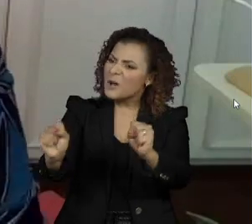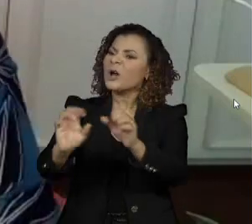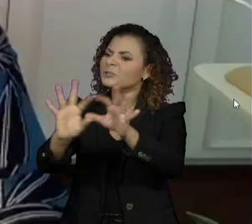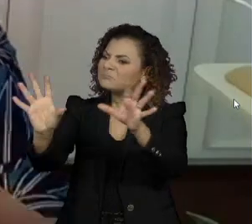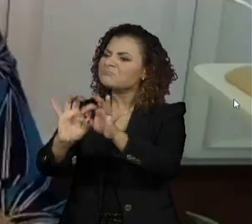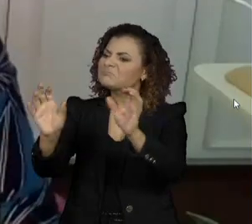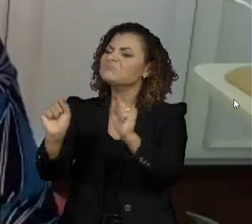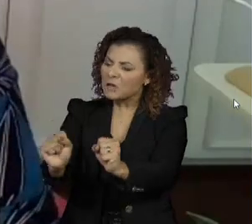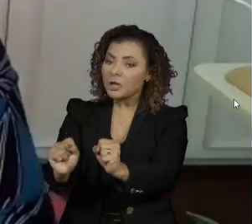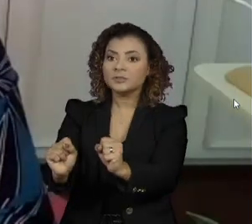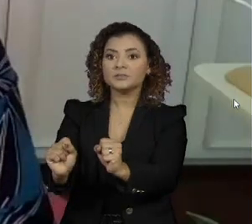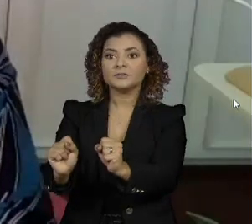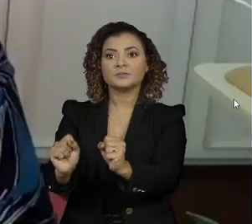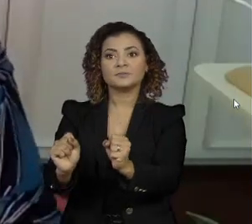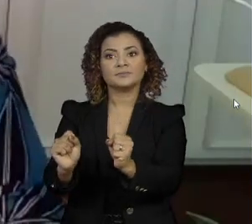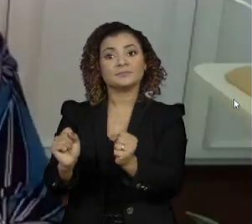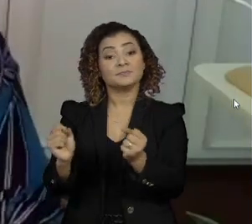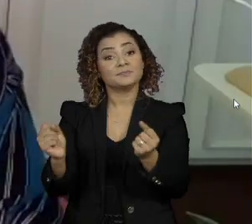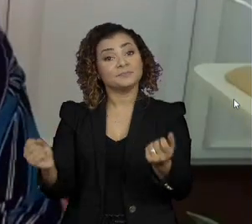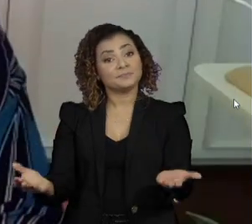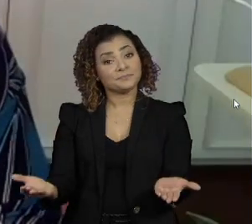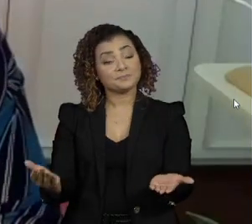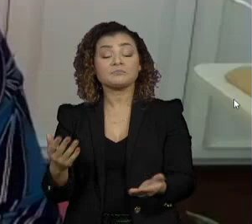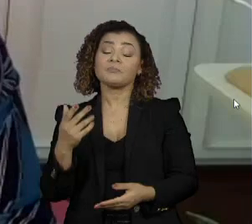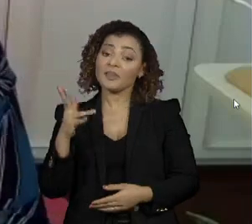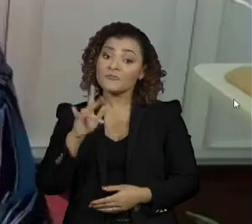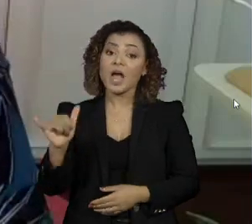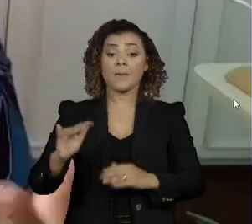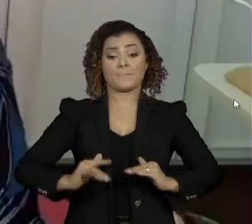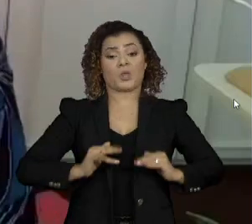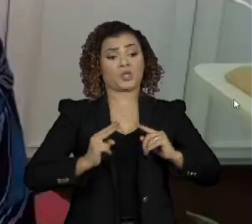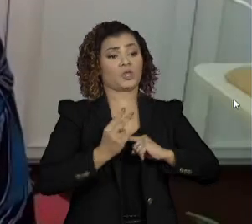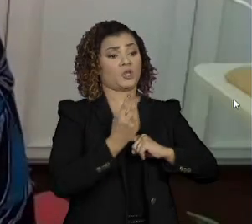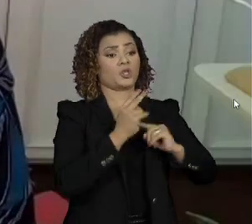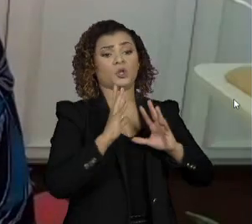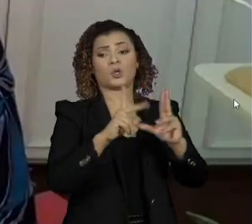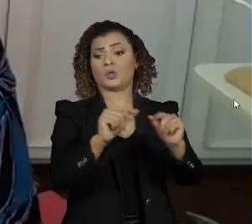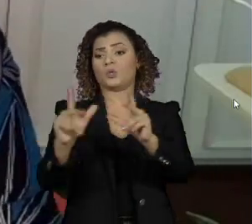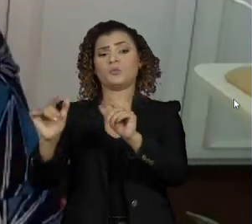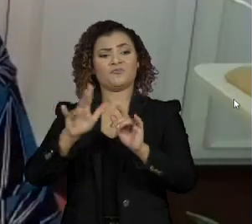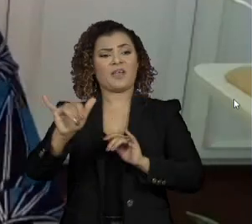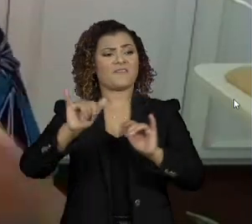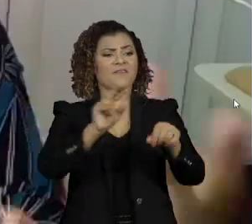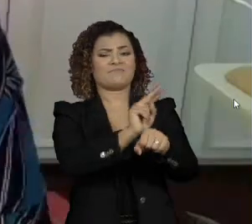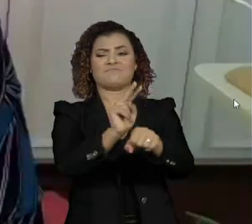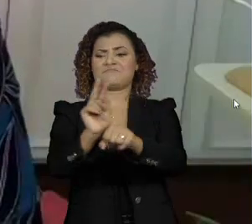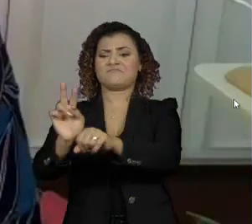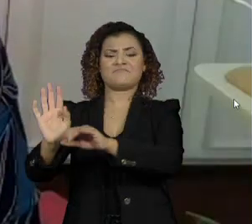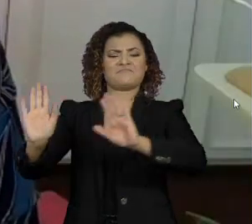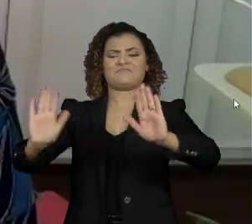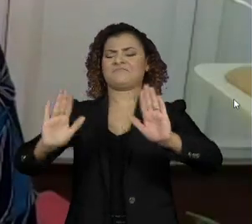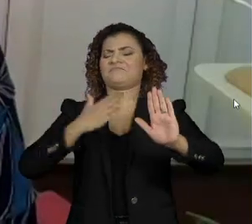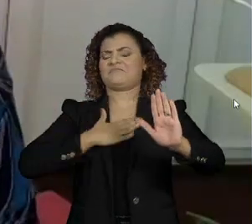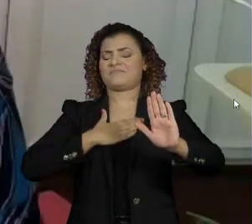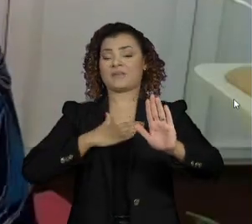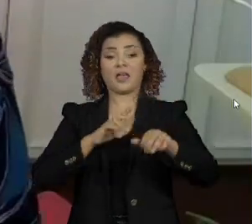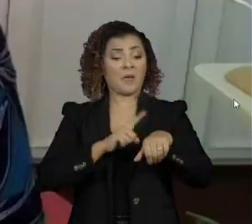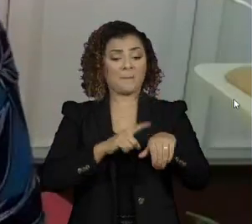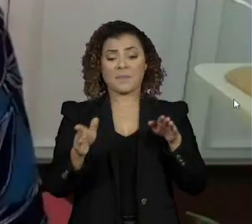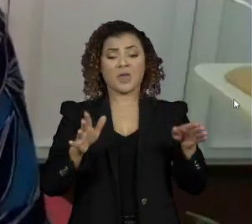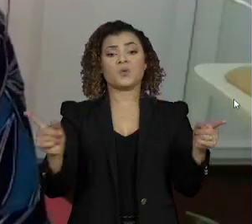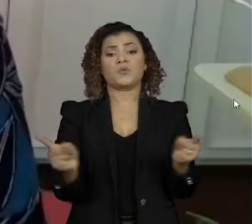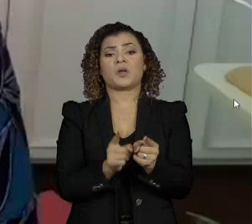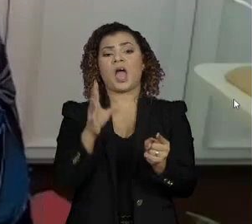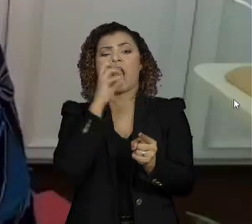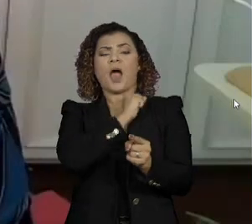vírus, e sempre dizendo que nós chegaremos a essa imunidade sem maiores custos, a crise vai ser mais rápida e com isso